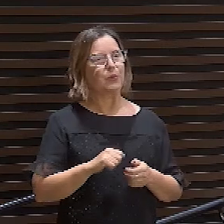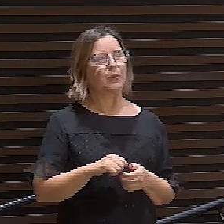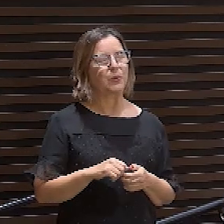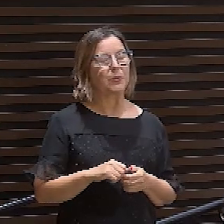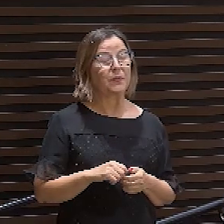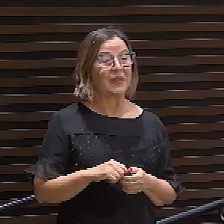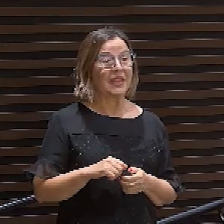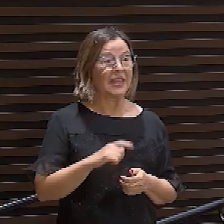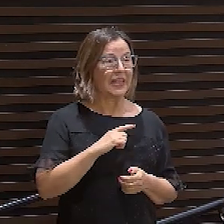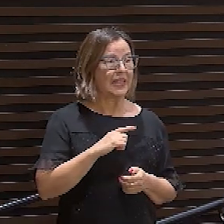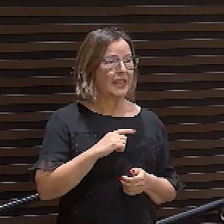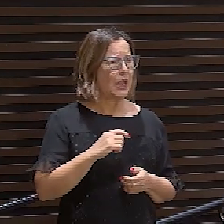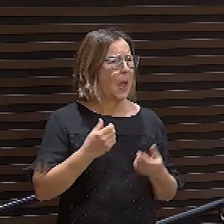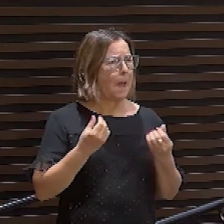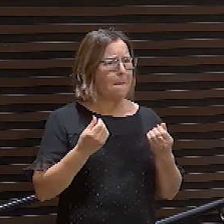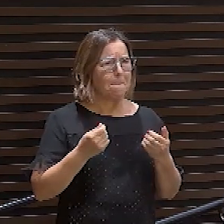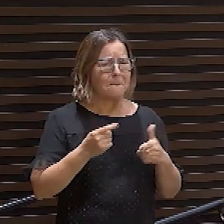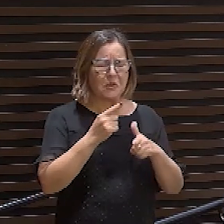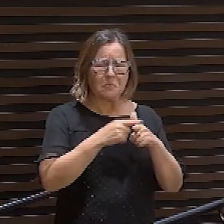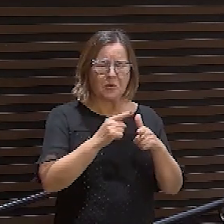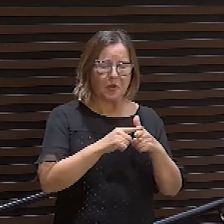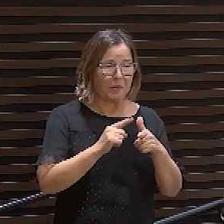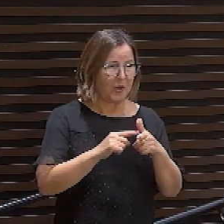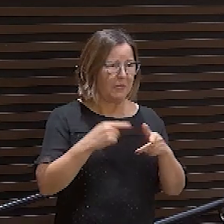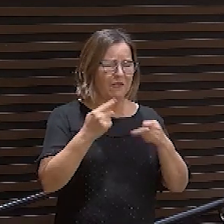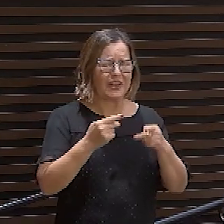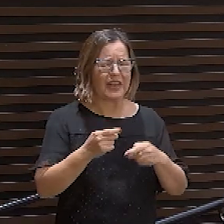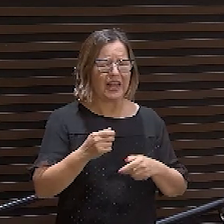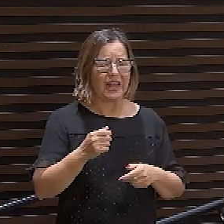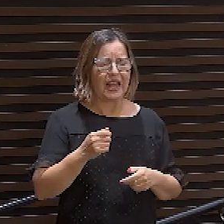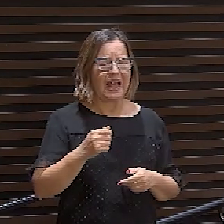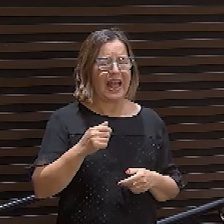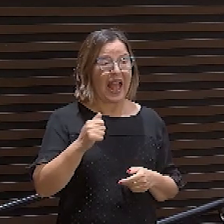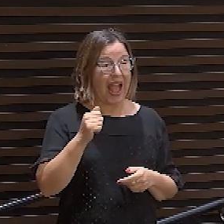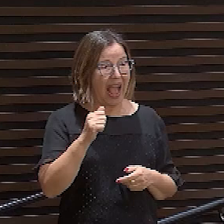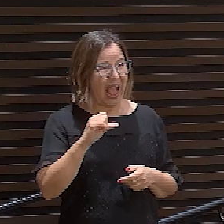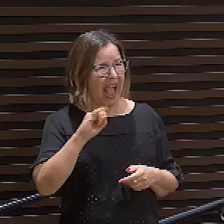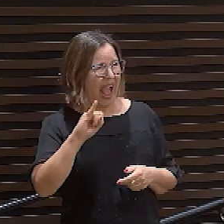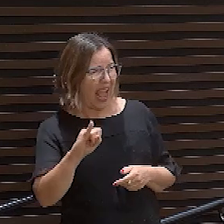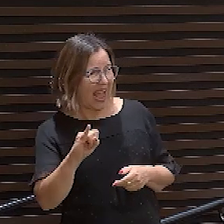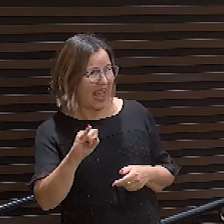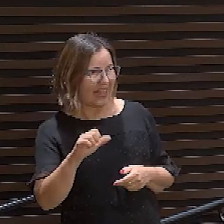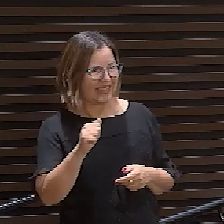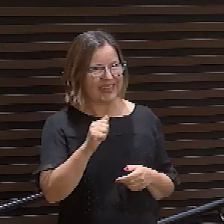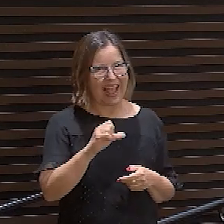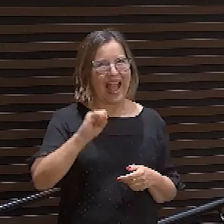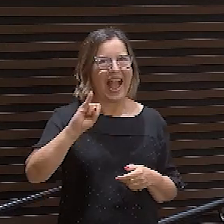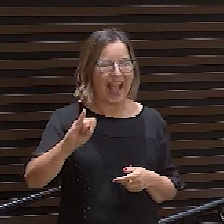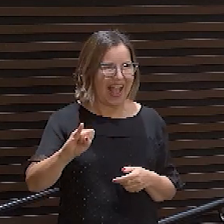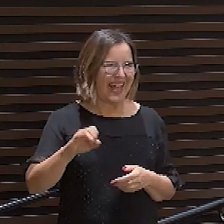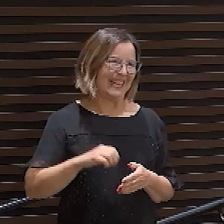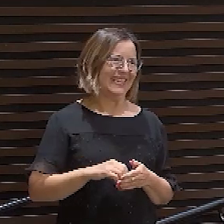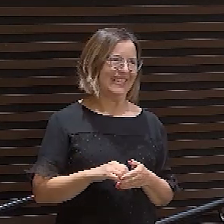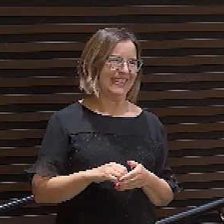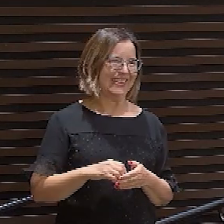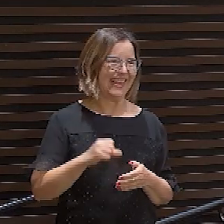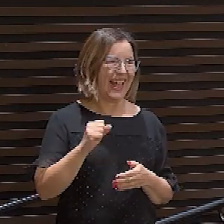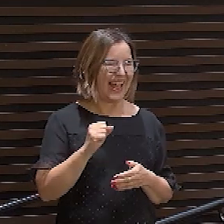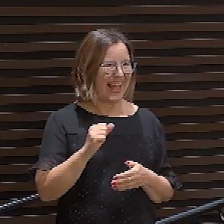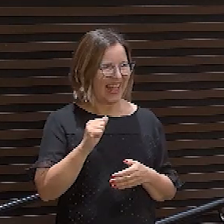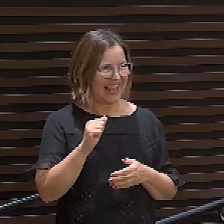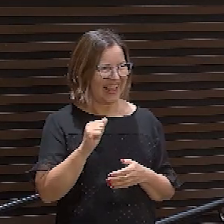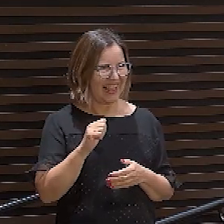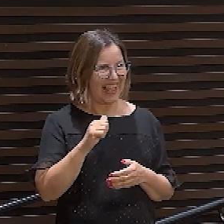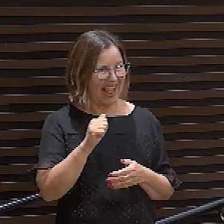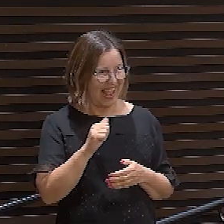geme demais: ai, ai daquele, ai daquele. Ai daquele que se dispersa do Senhor e